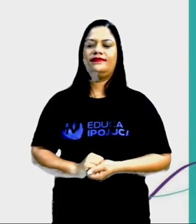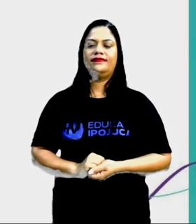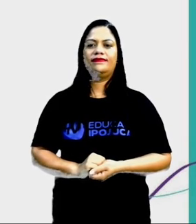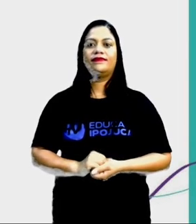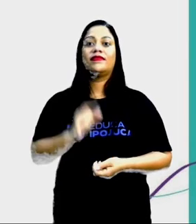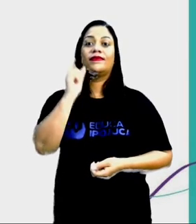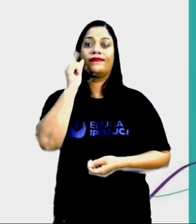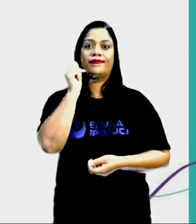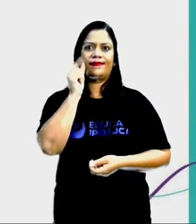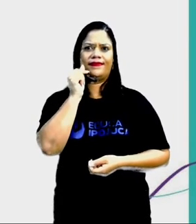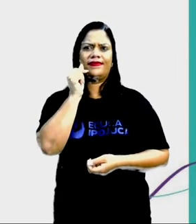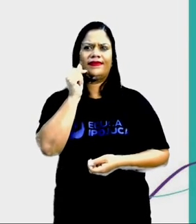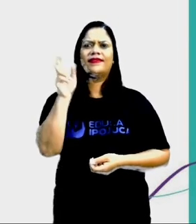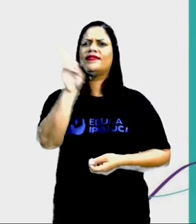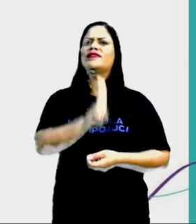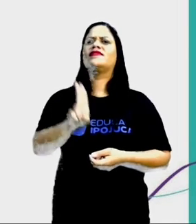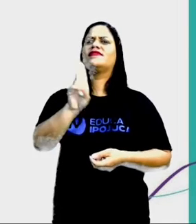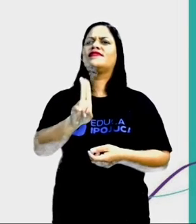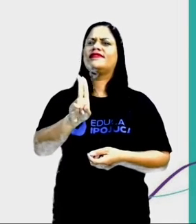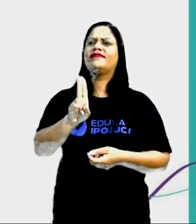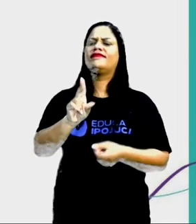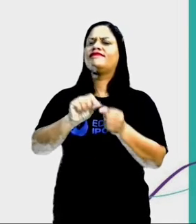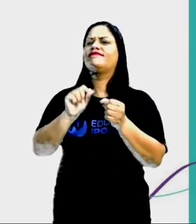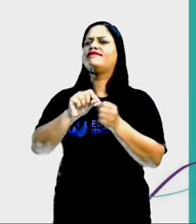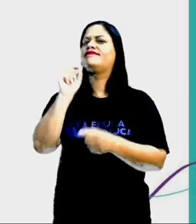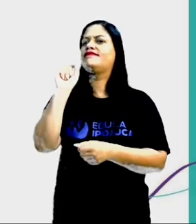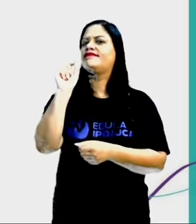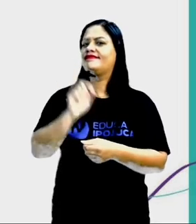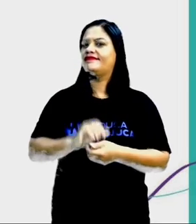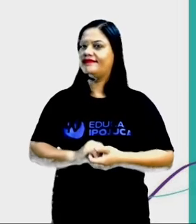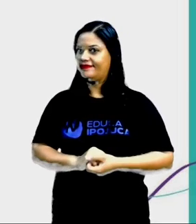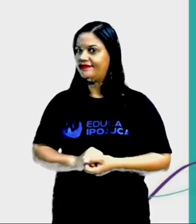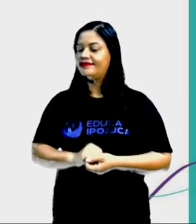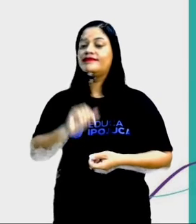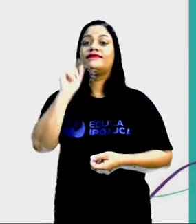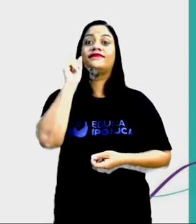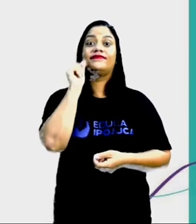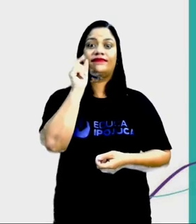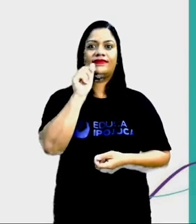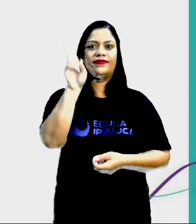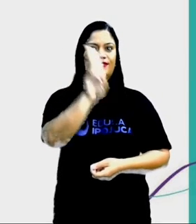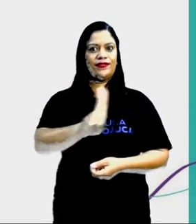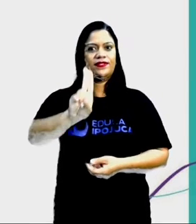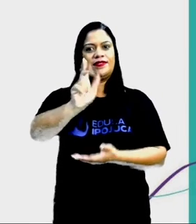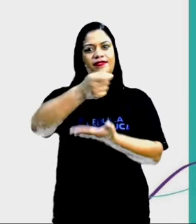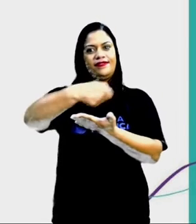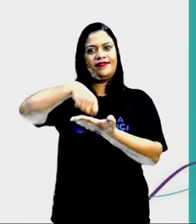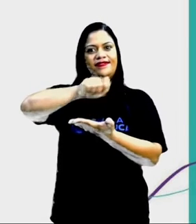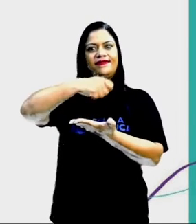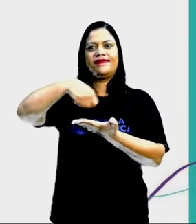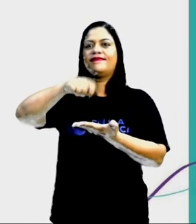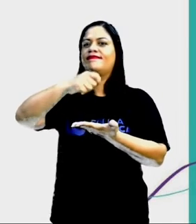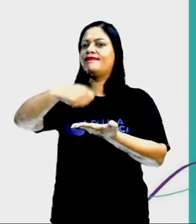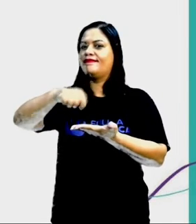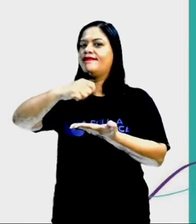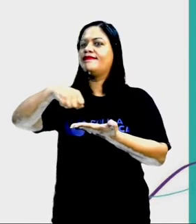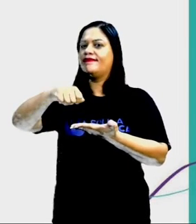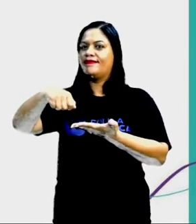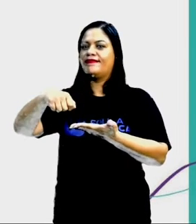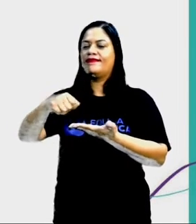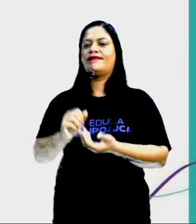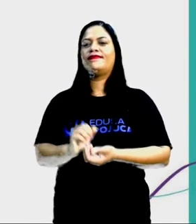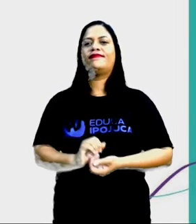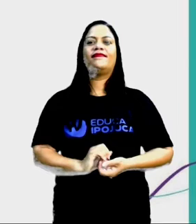O lápis. Para que serve o lápis, crianças? O lápis serve para escrever.